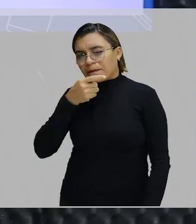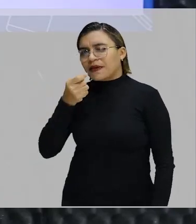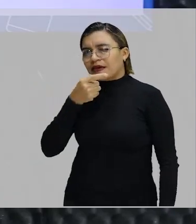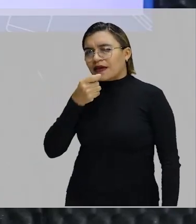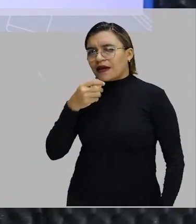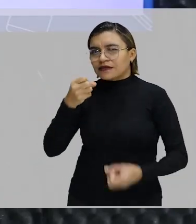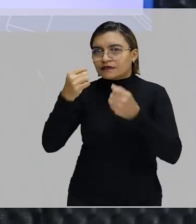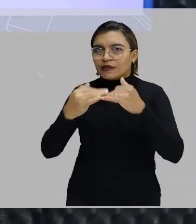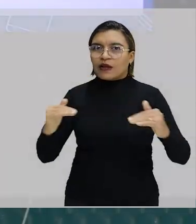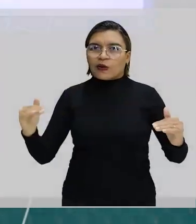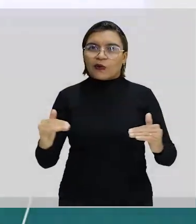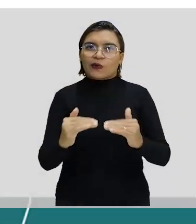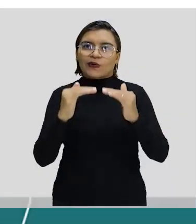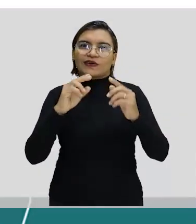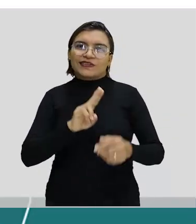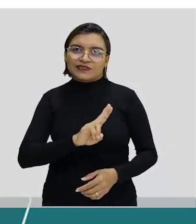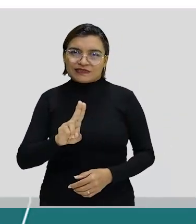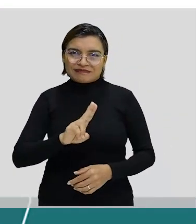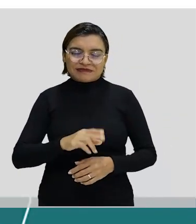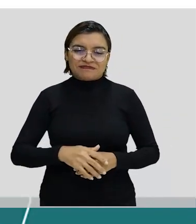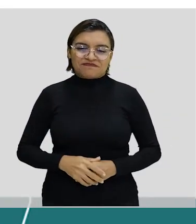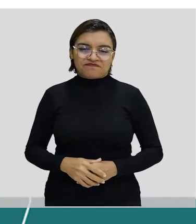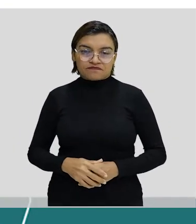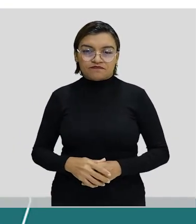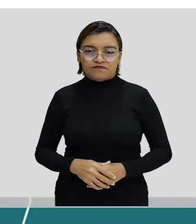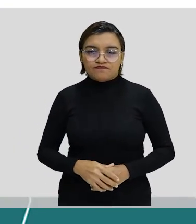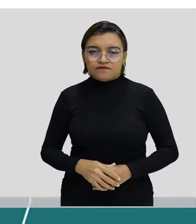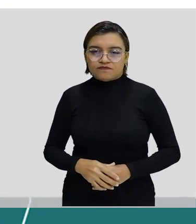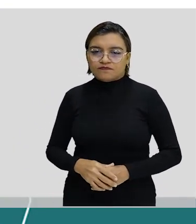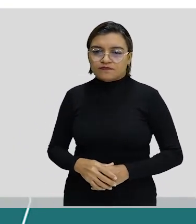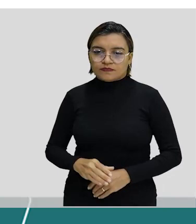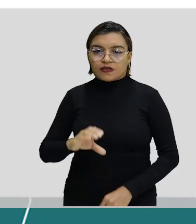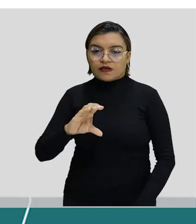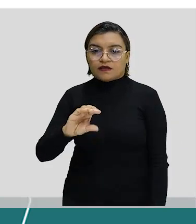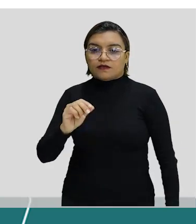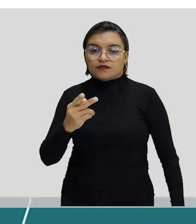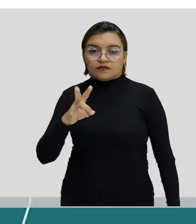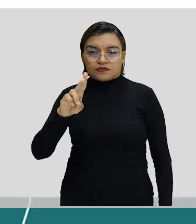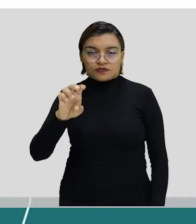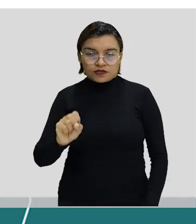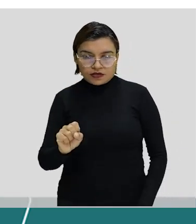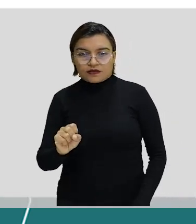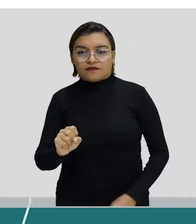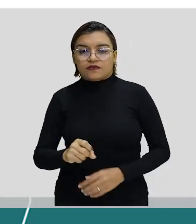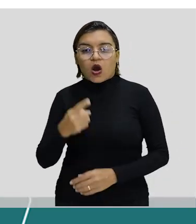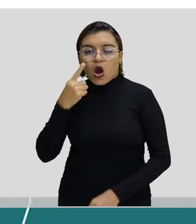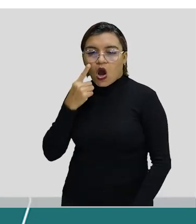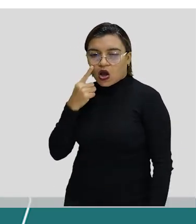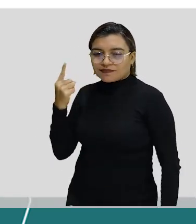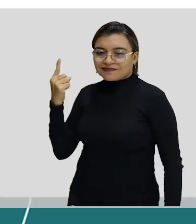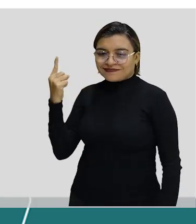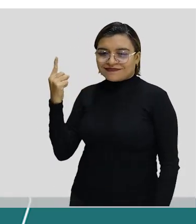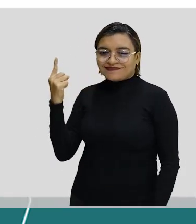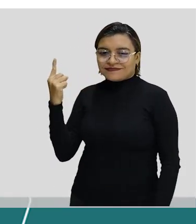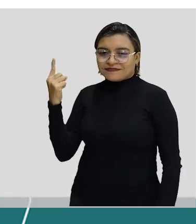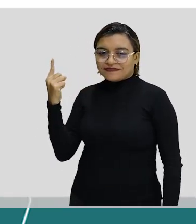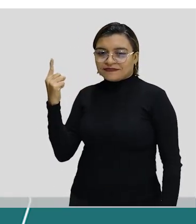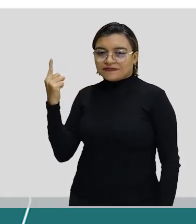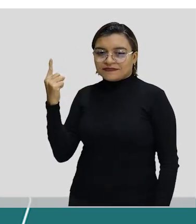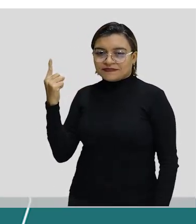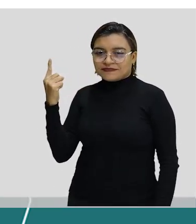nominal. Outra aqui, ó. Chaves codificadas, nacionais e